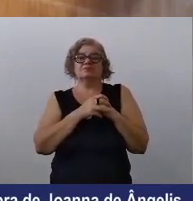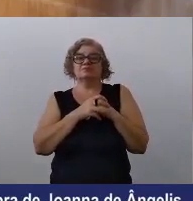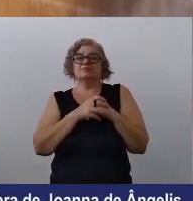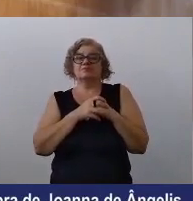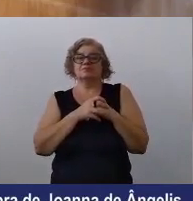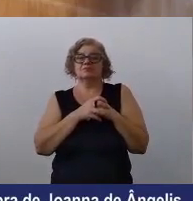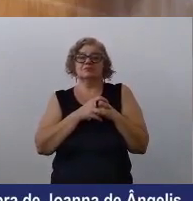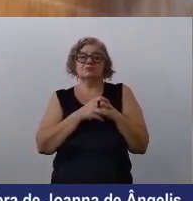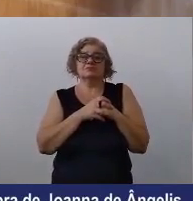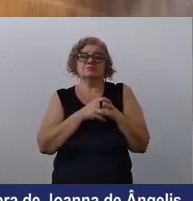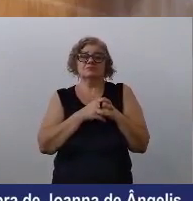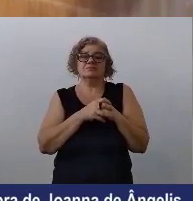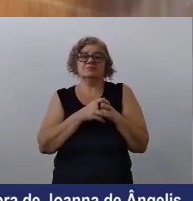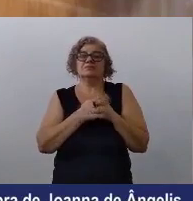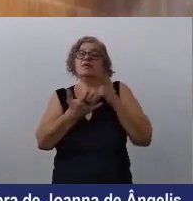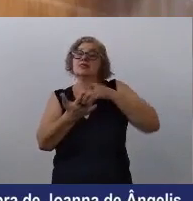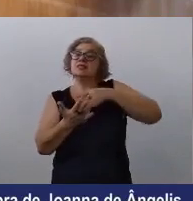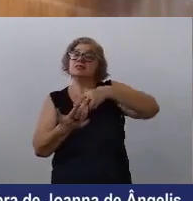excepcionais.